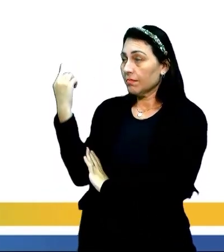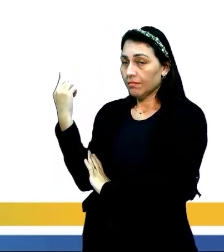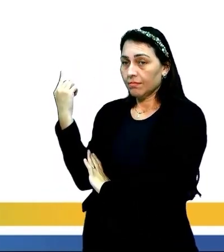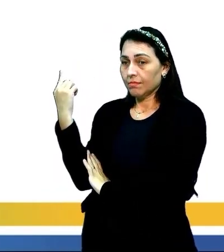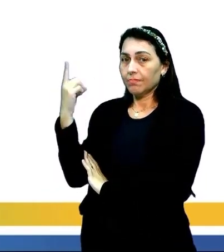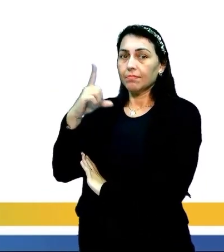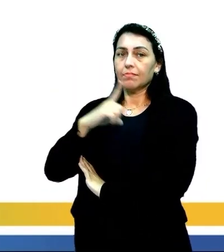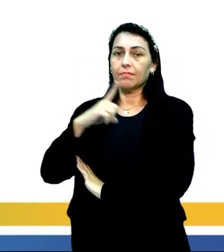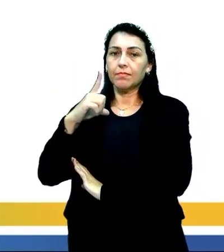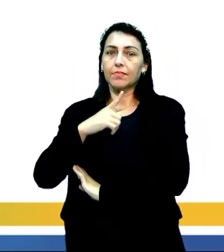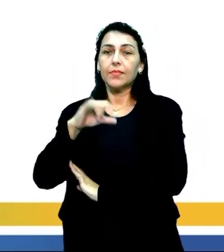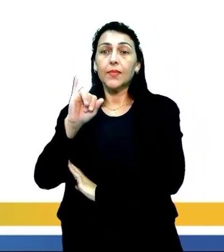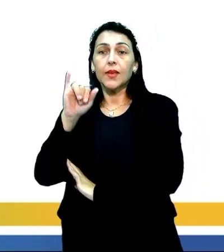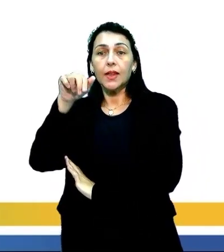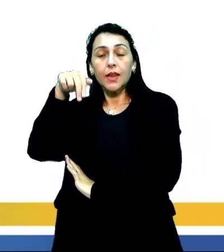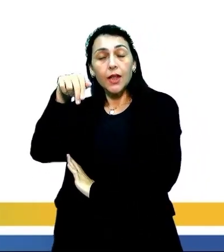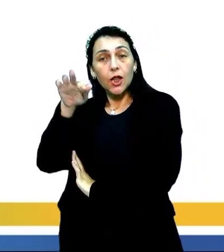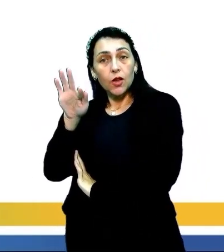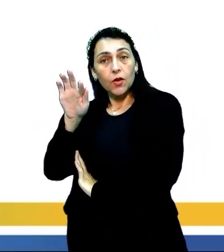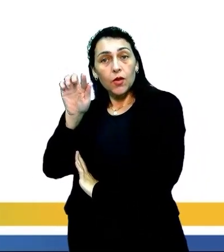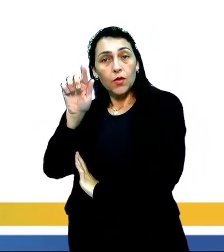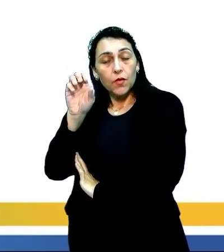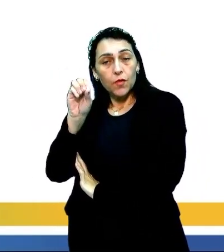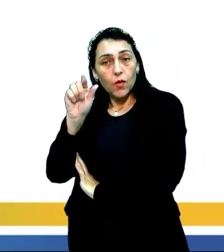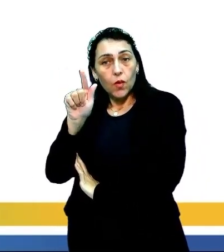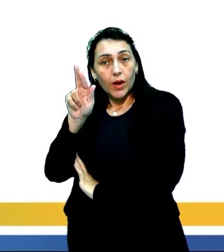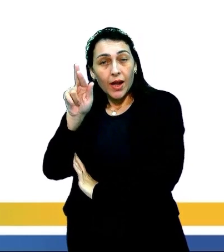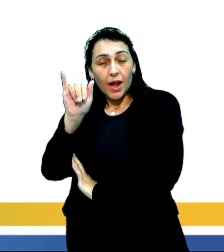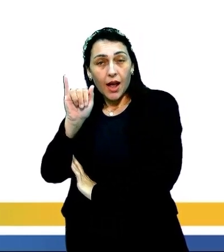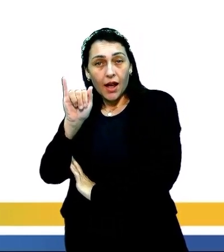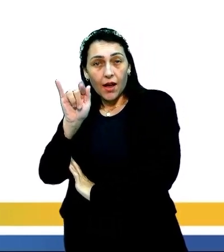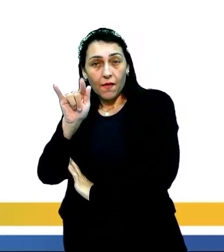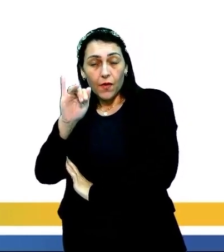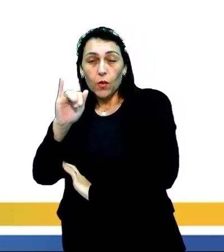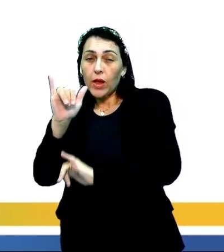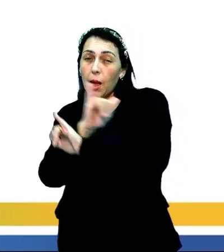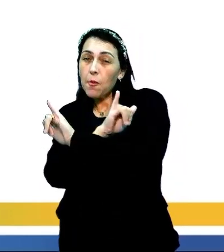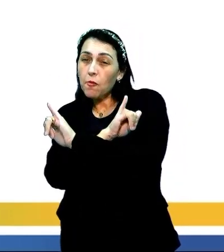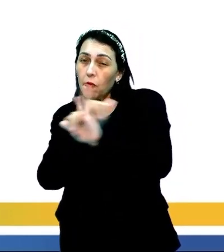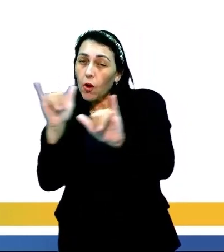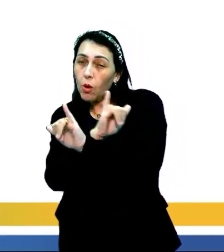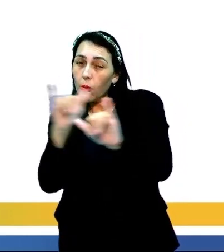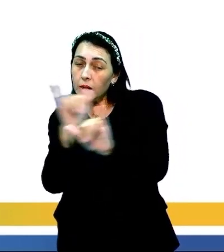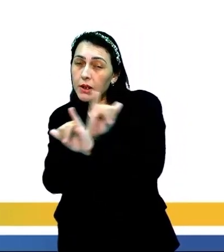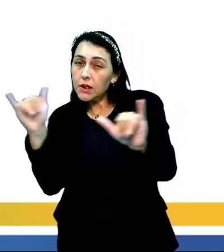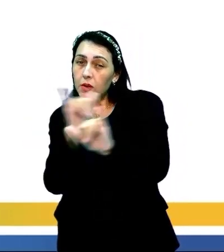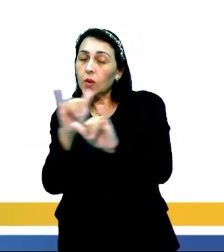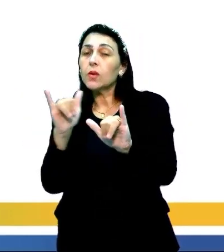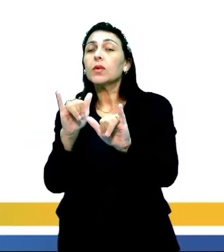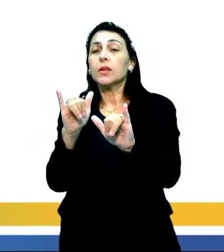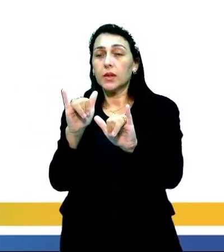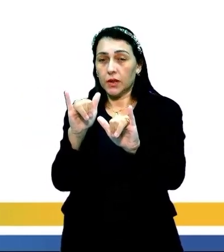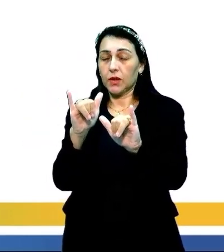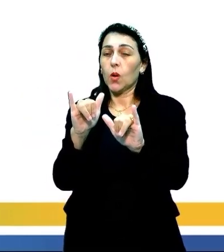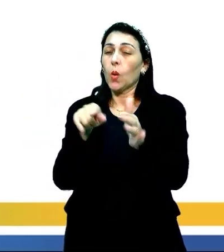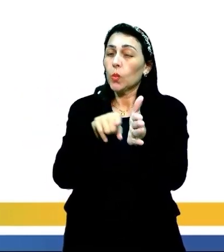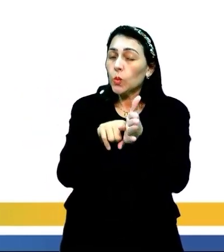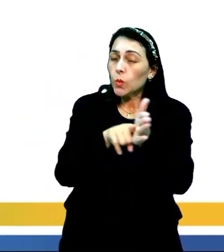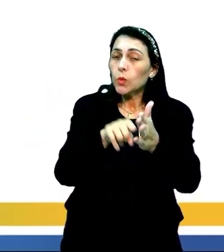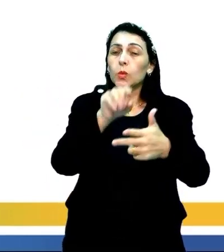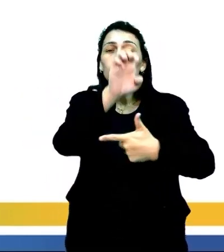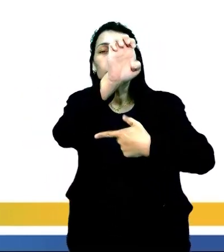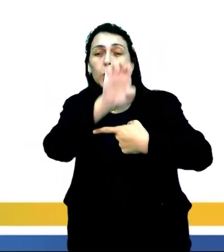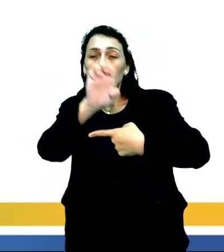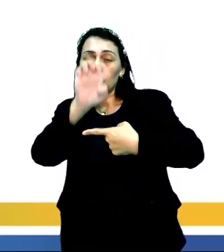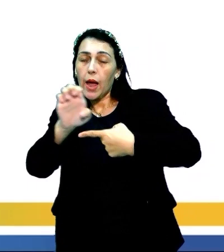temos o infográfico, né? O infográfico é maravilhoso porque ele vem com letras garrafais, ele vem com dados